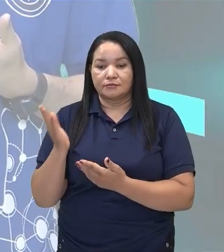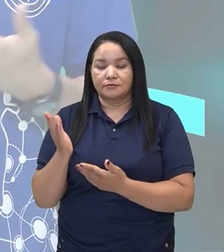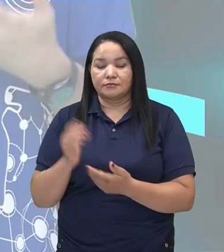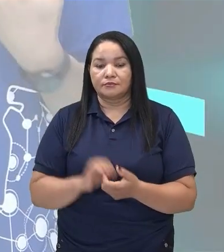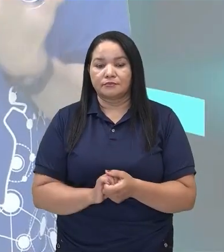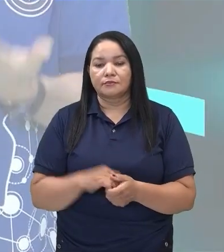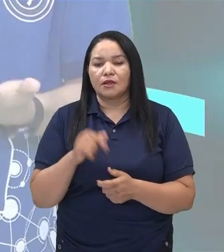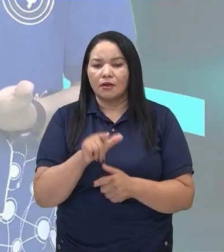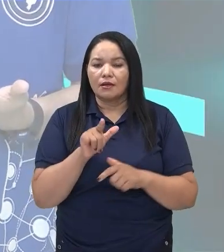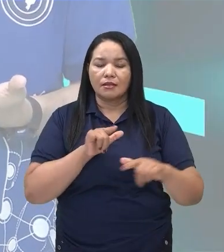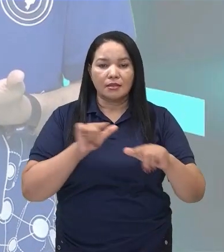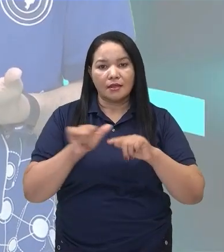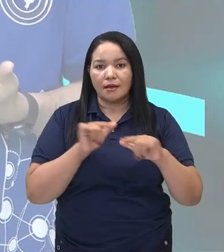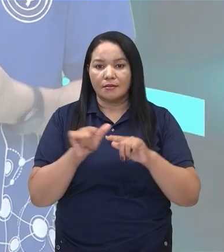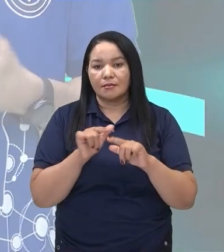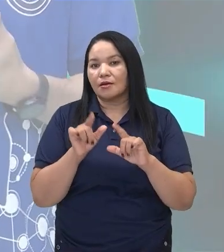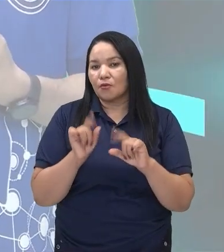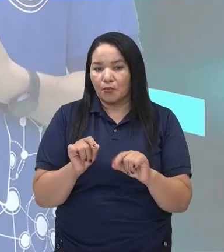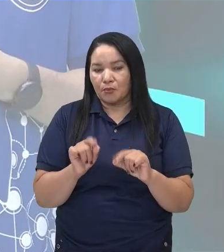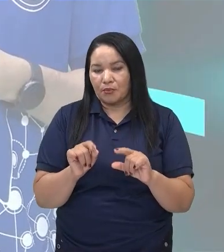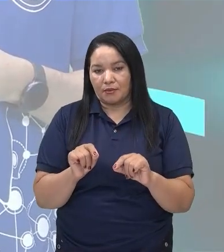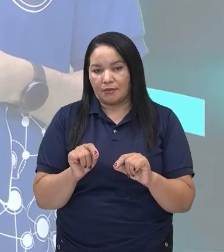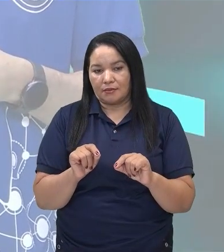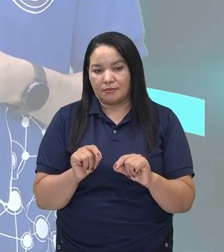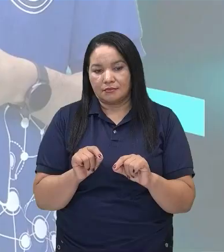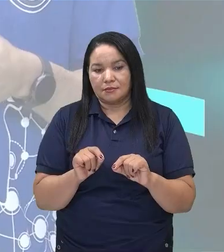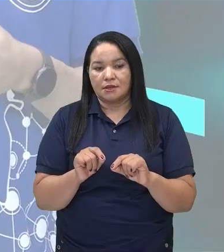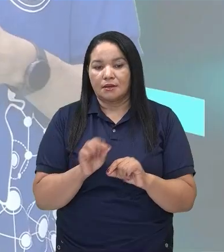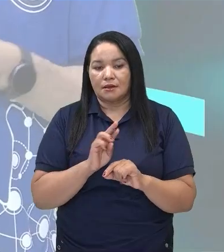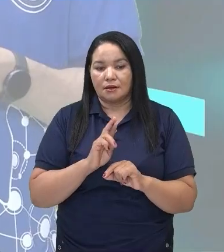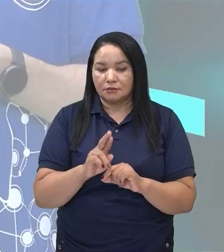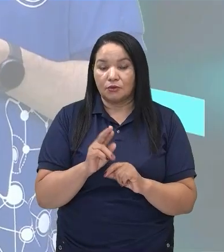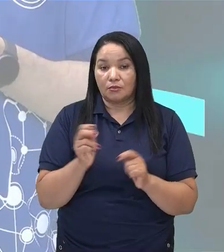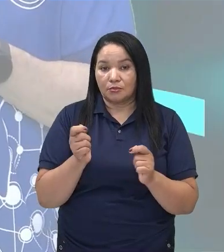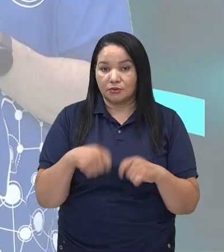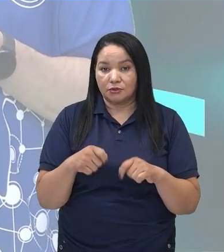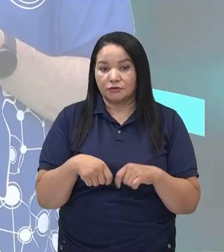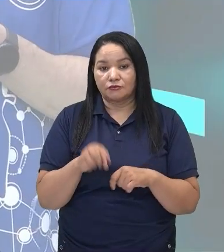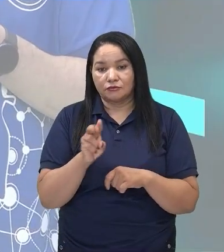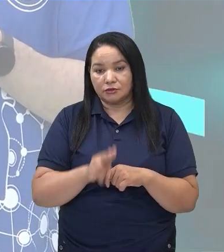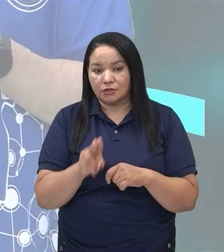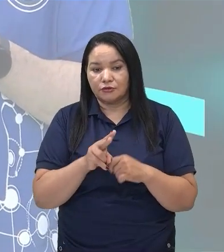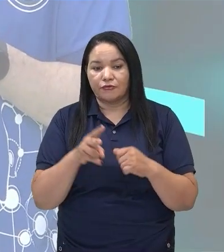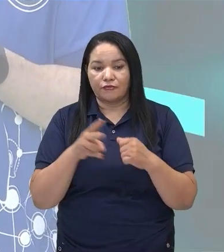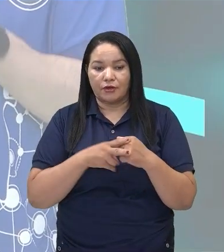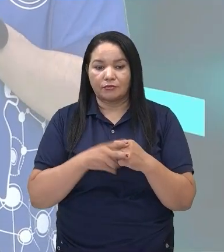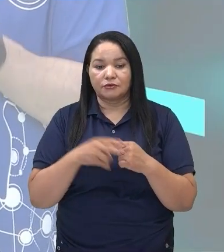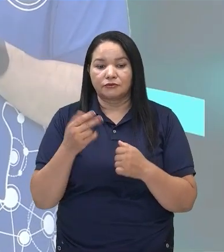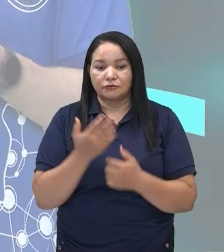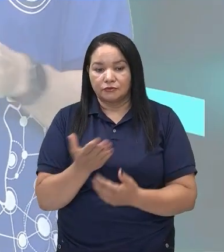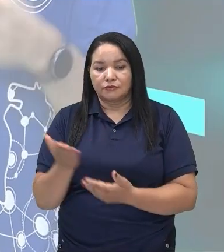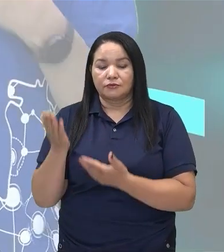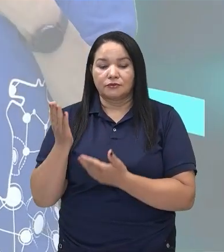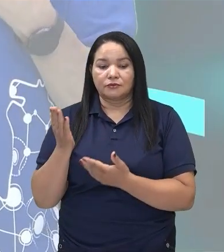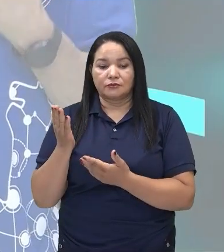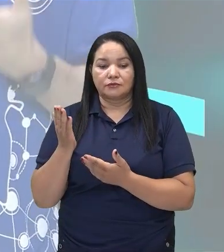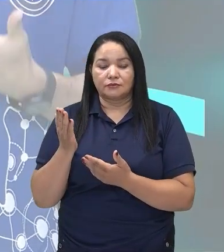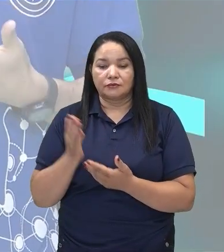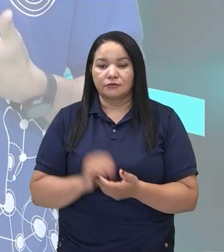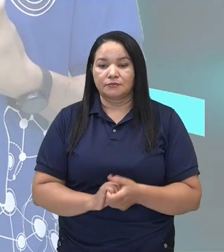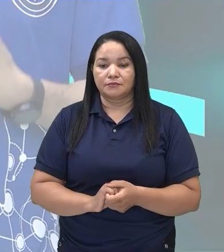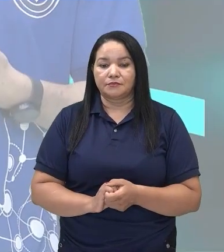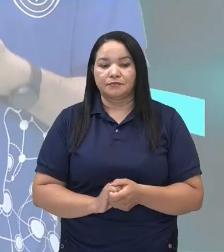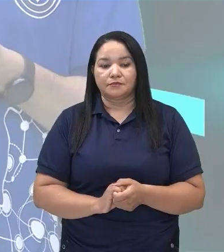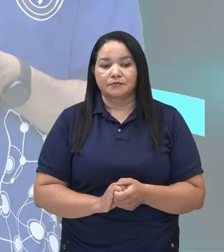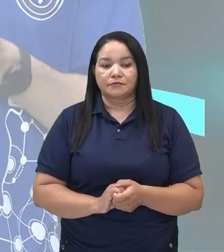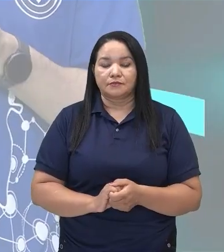viver? Né? Com o que ele trabalha? E aí as respostas possíveis, olha só. He is a space tourism guide. Ele é